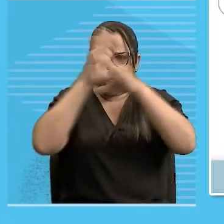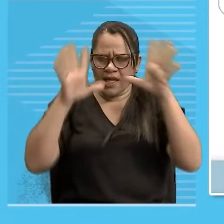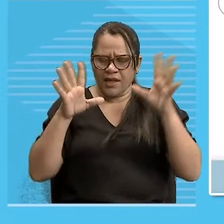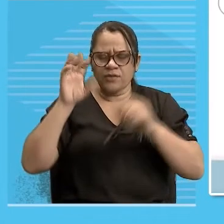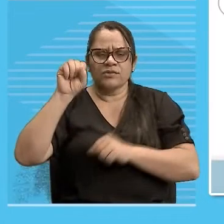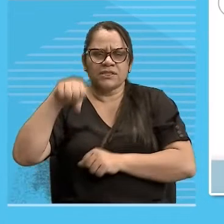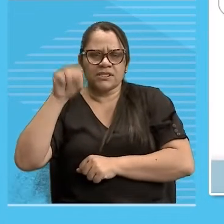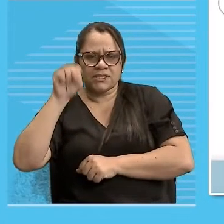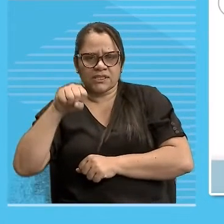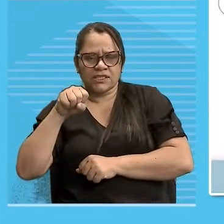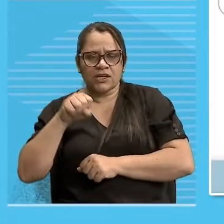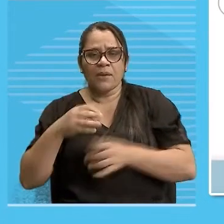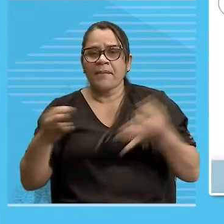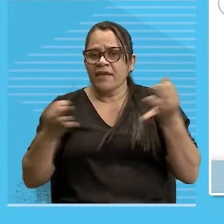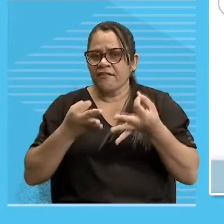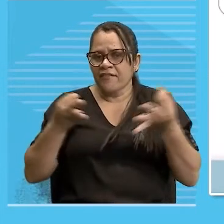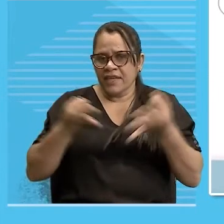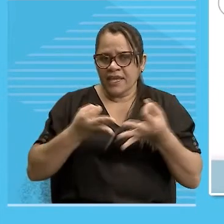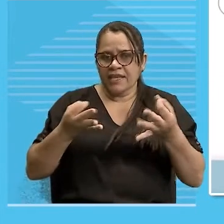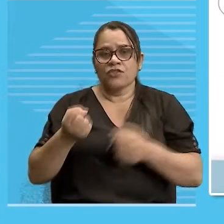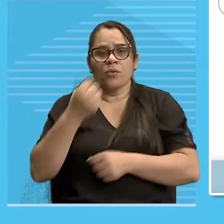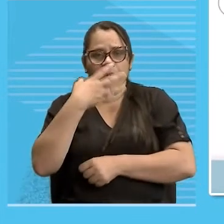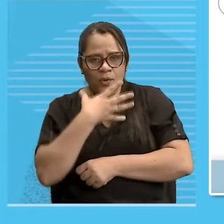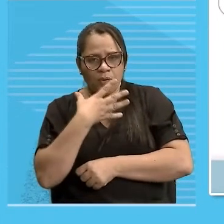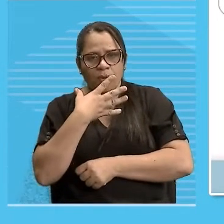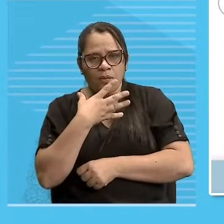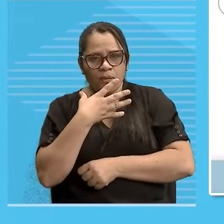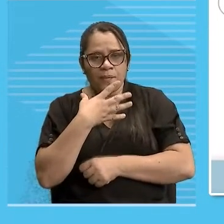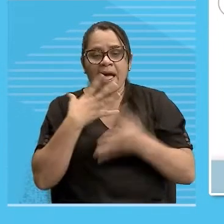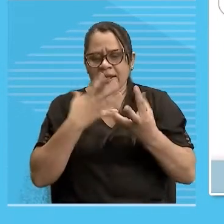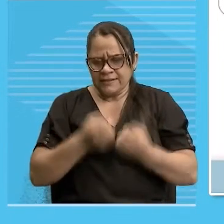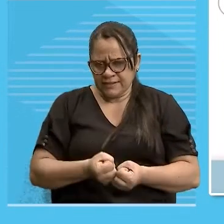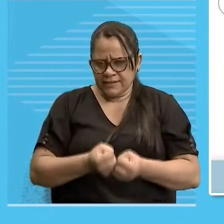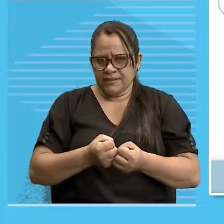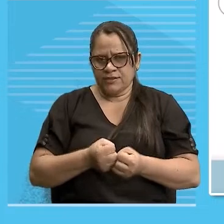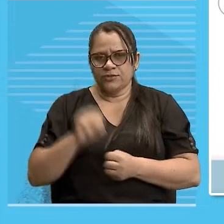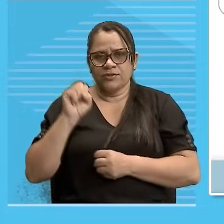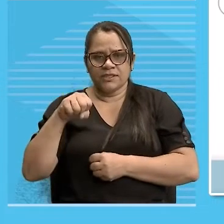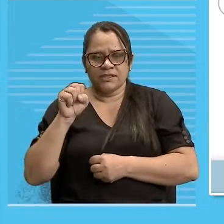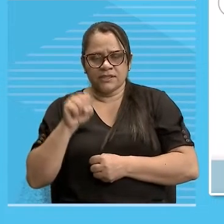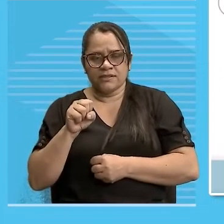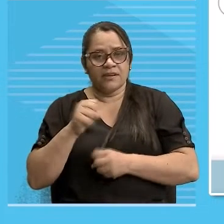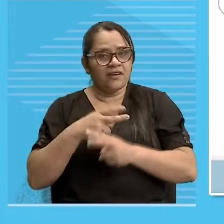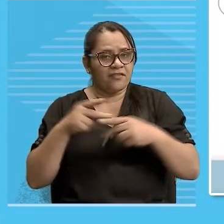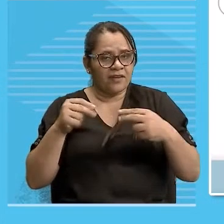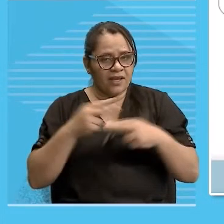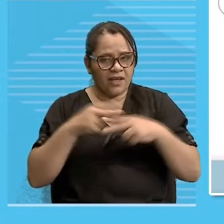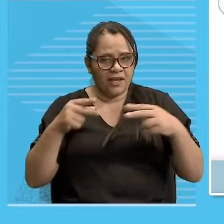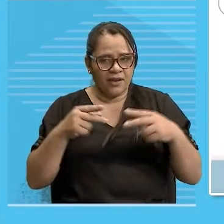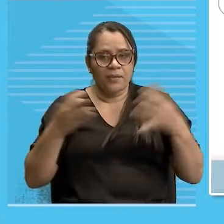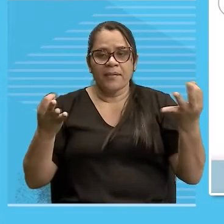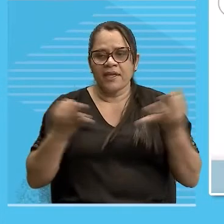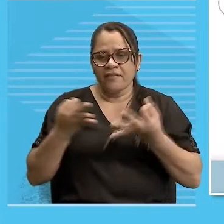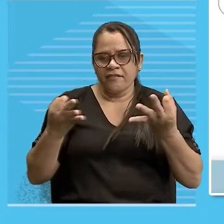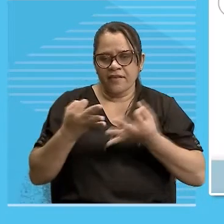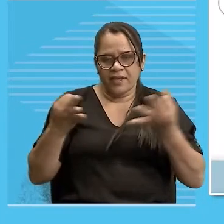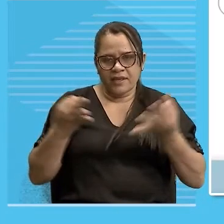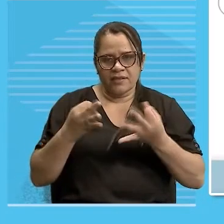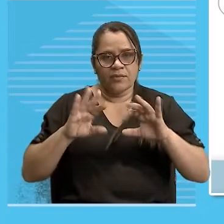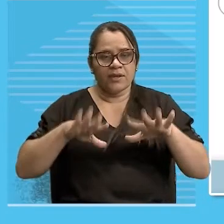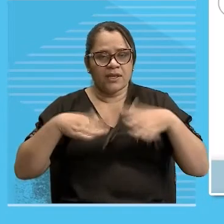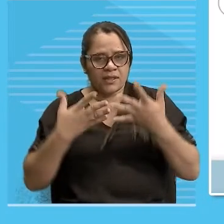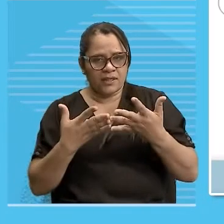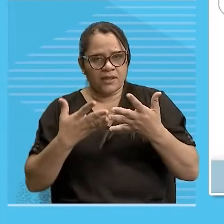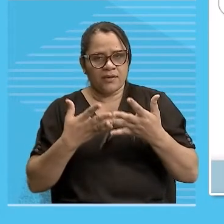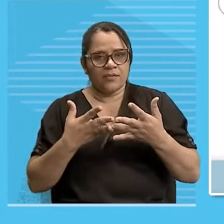sim, ótimo, muito bom, aceito, enfim. Perfeito. Então,